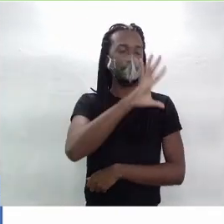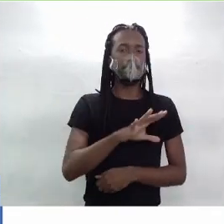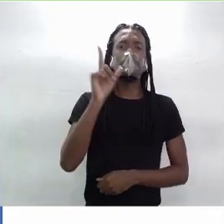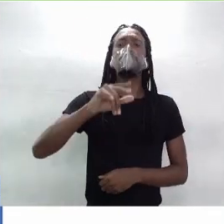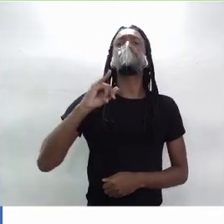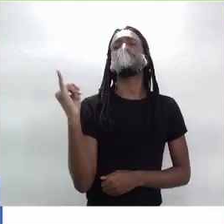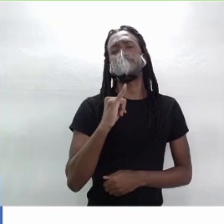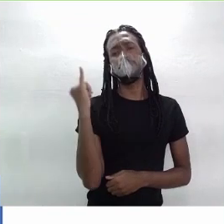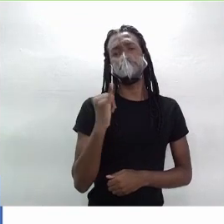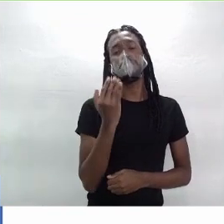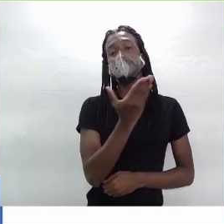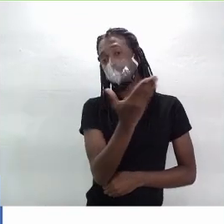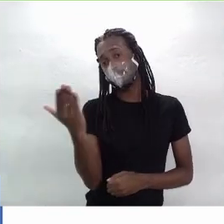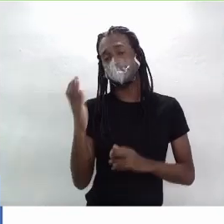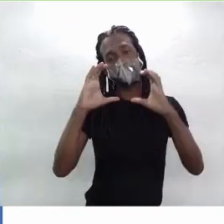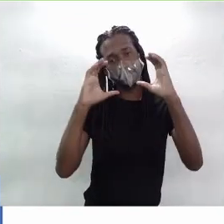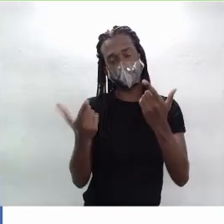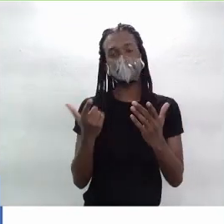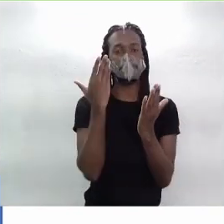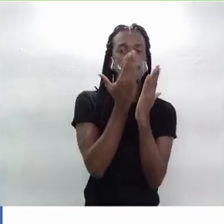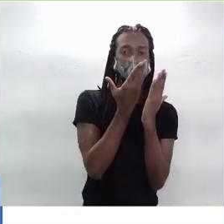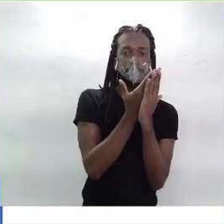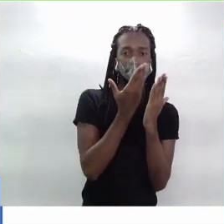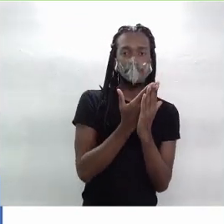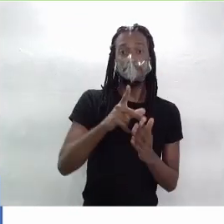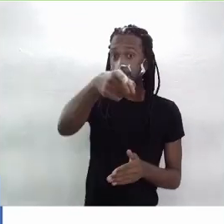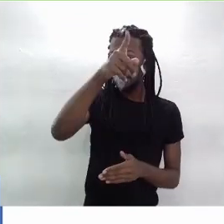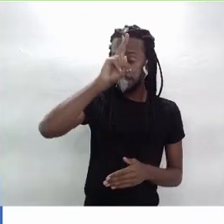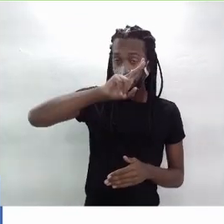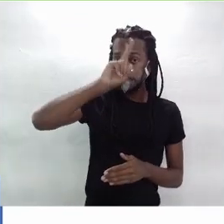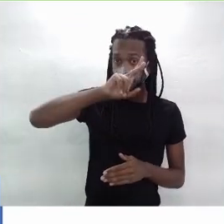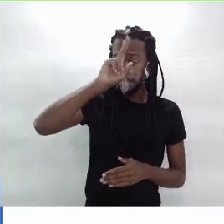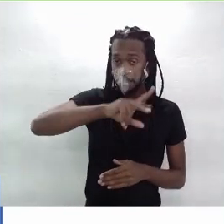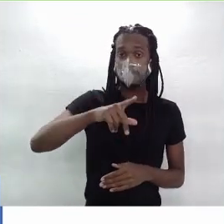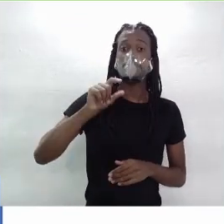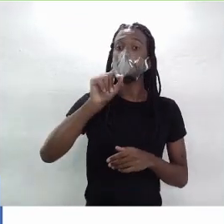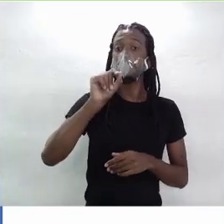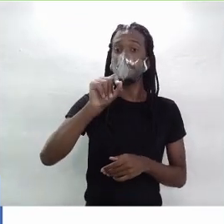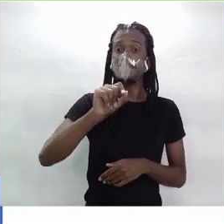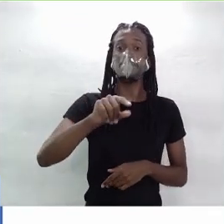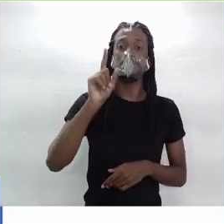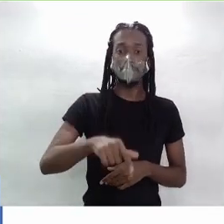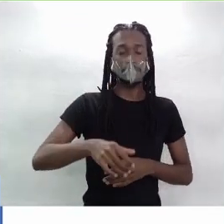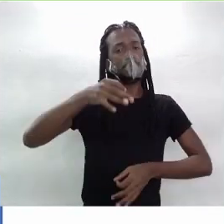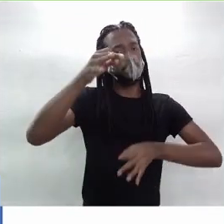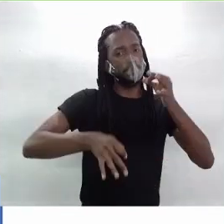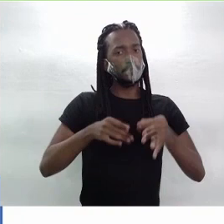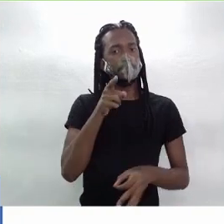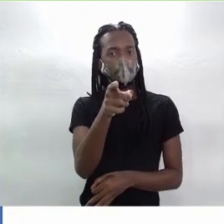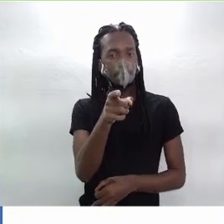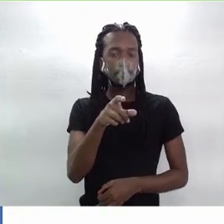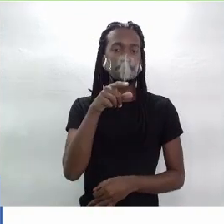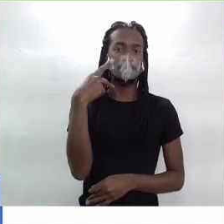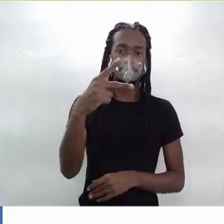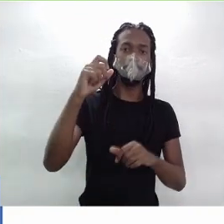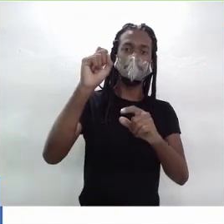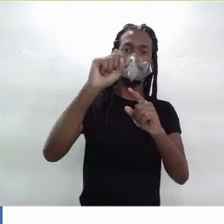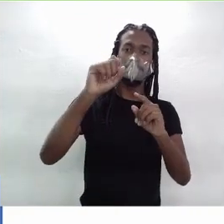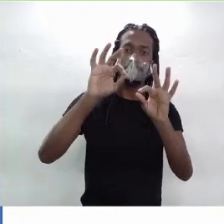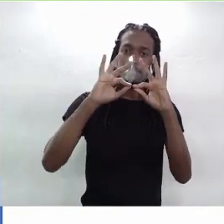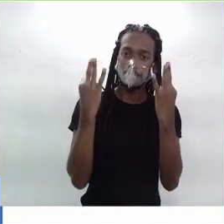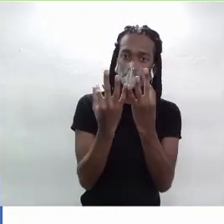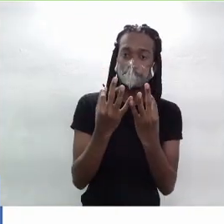que você, estudante, lembre-se, certo? Justamente que você, sua família, fazem parte